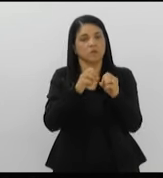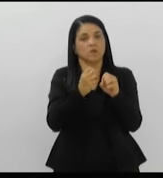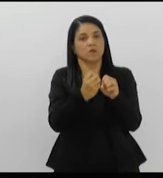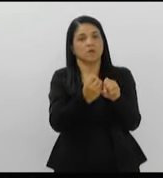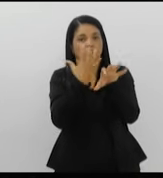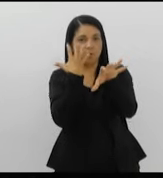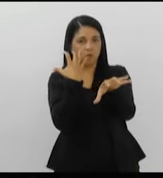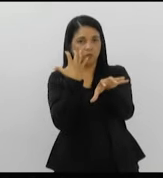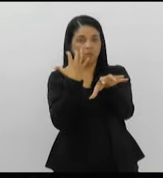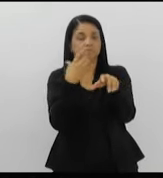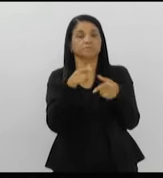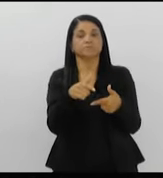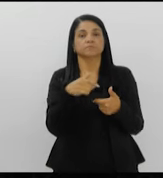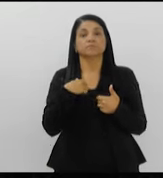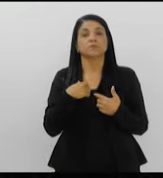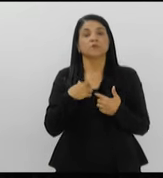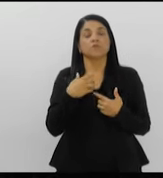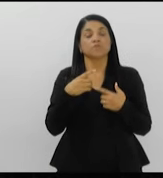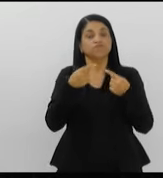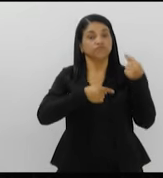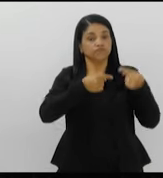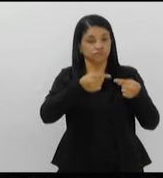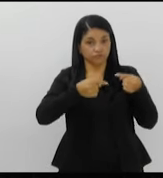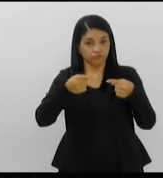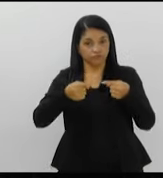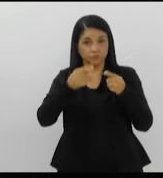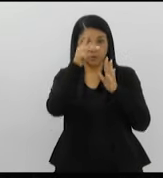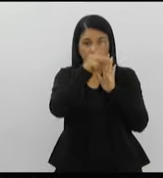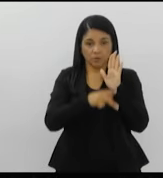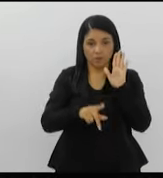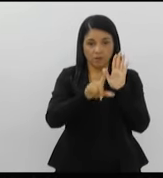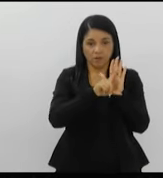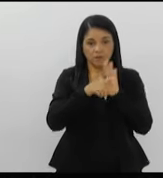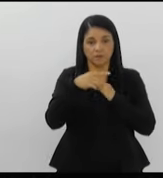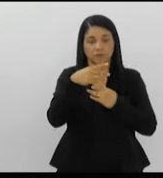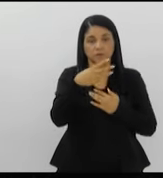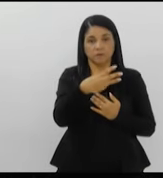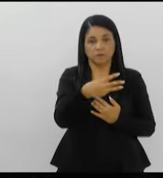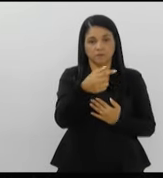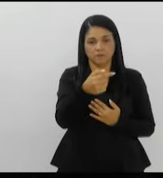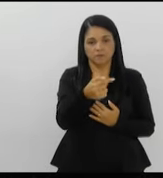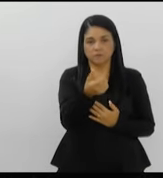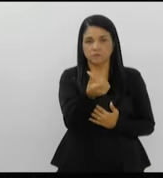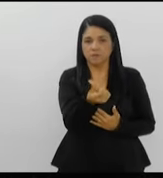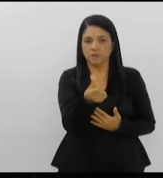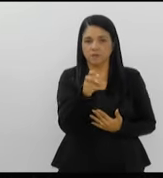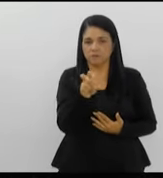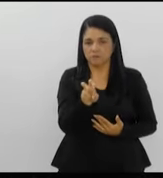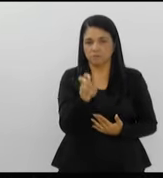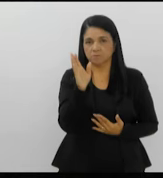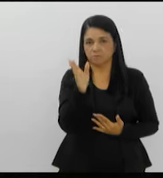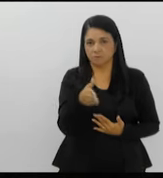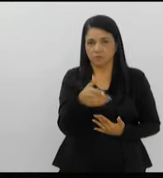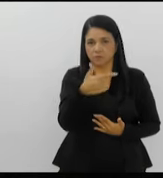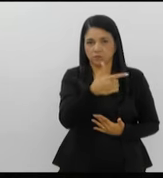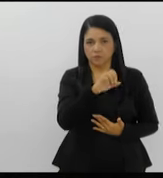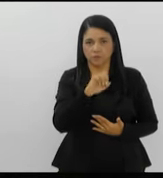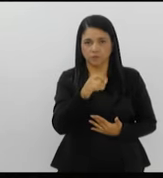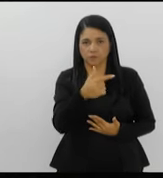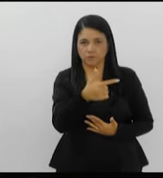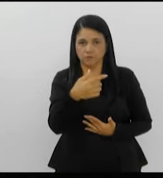remota. Vou discutir o projeto de lei 3765, de